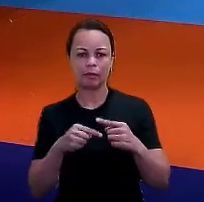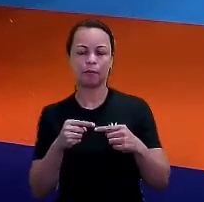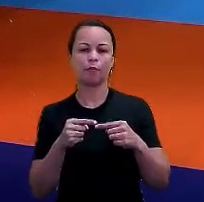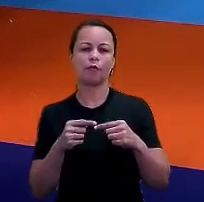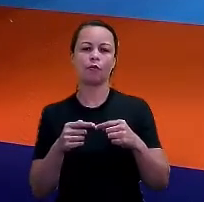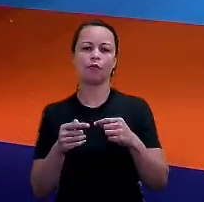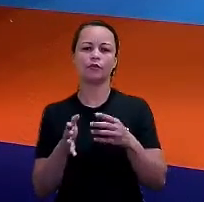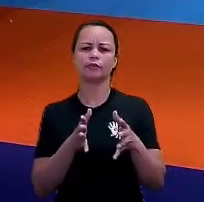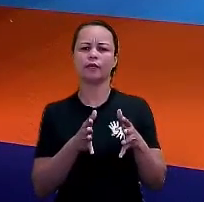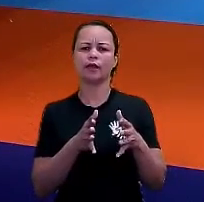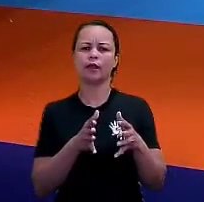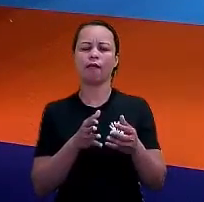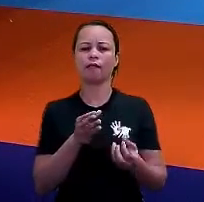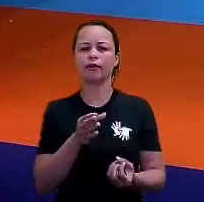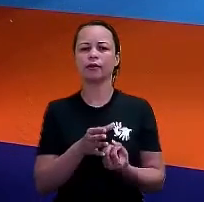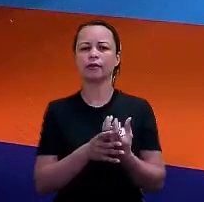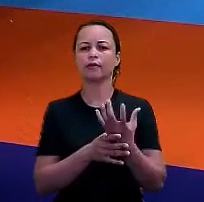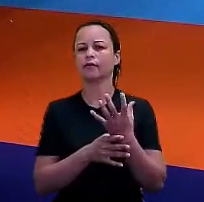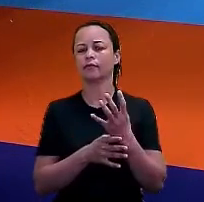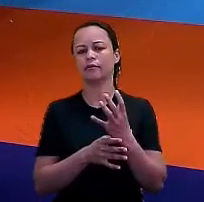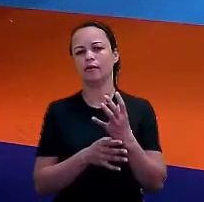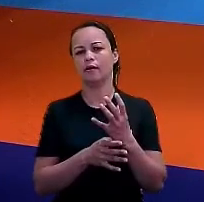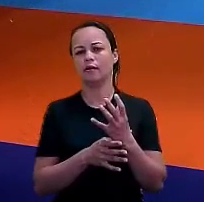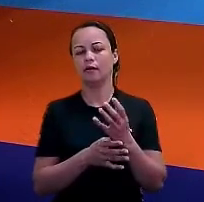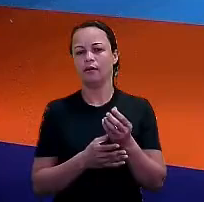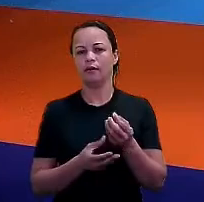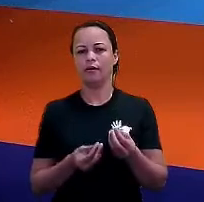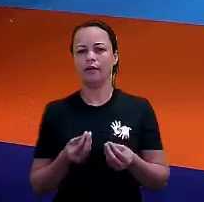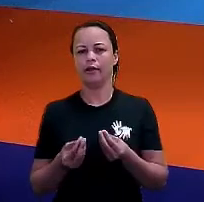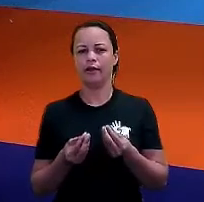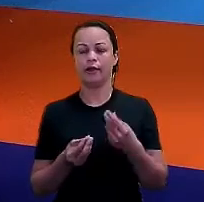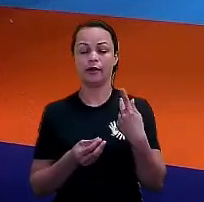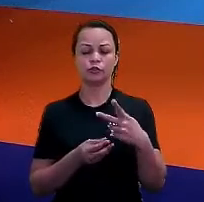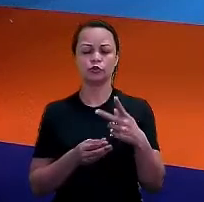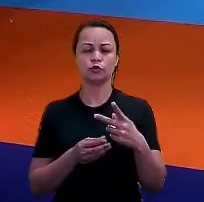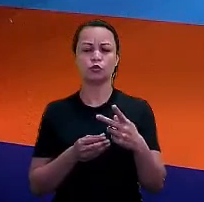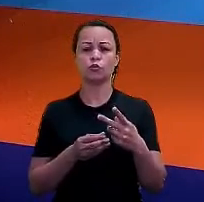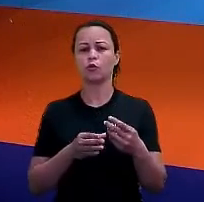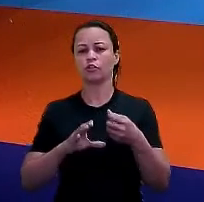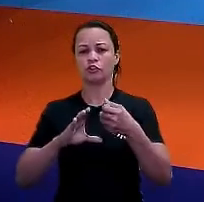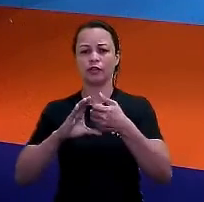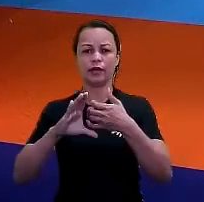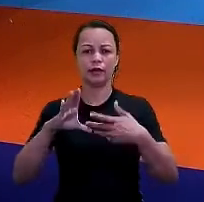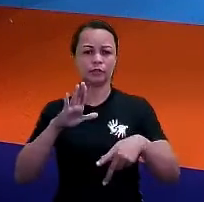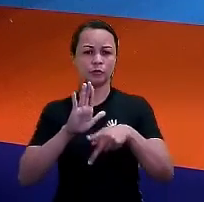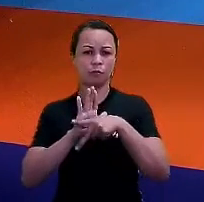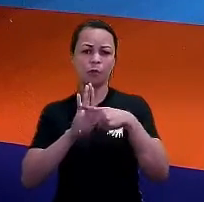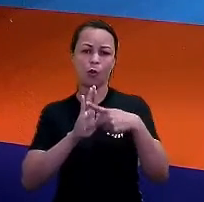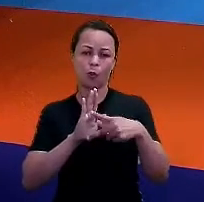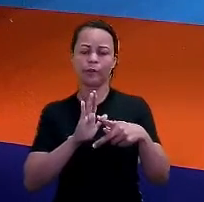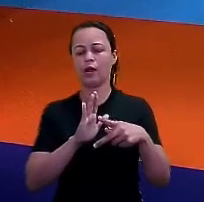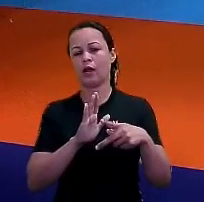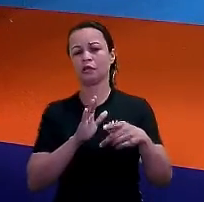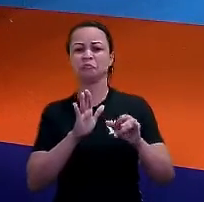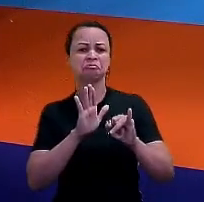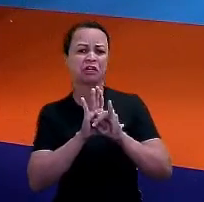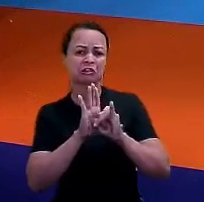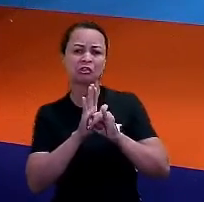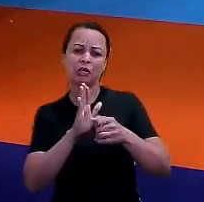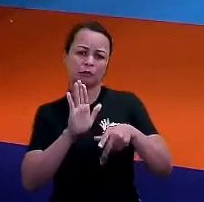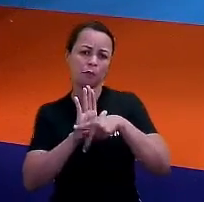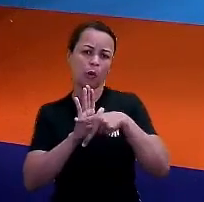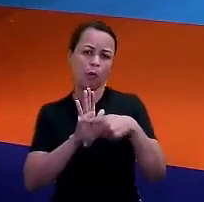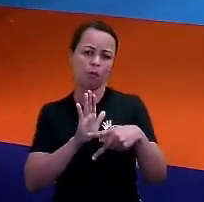vai criar as suas características próprias, sua identidade própria. Para isso, a gente